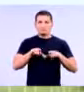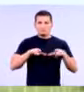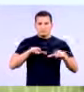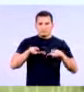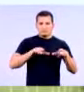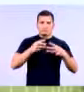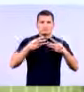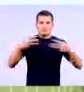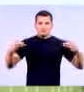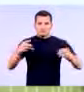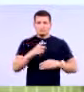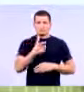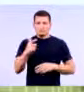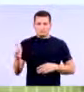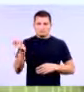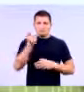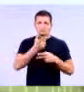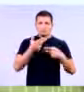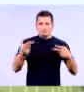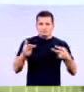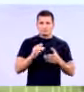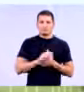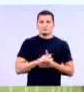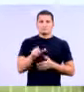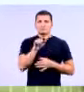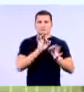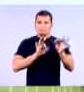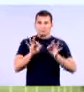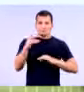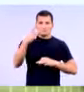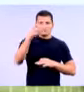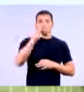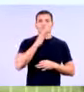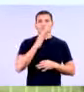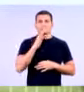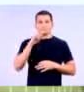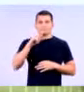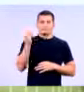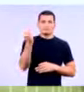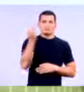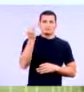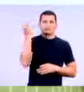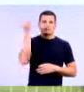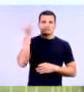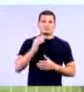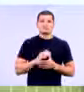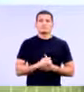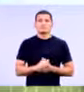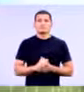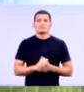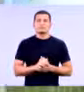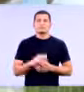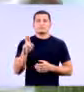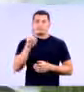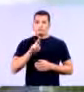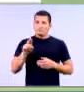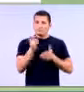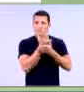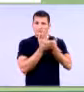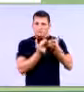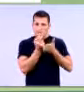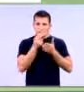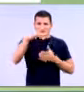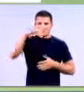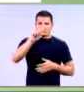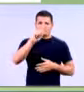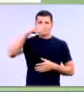outras coisas. A intenção de você organizar o seu conhecimento é muito importante. Por isso, vamos utilizar o mapa